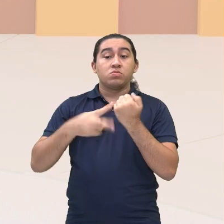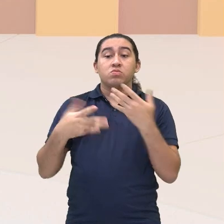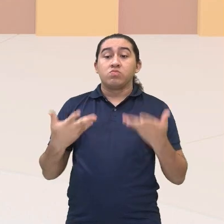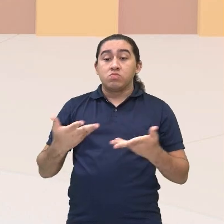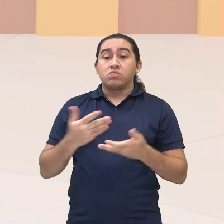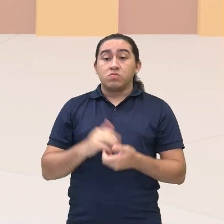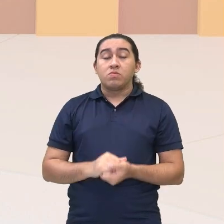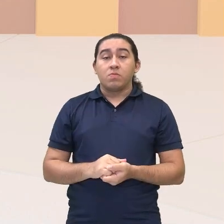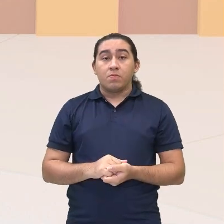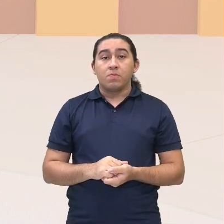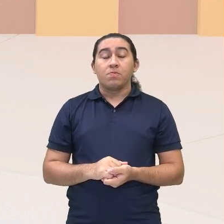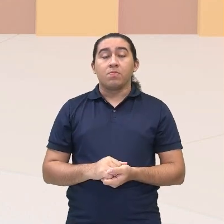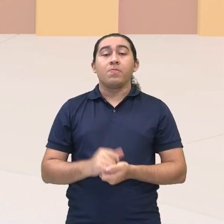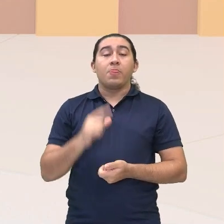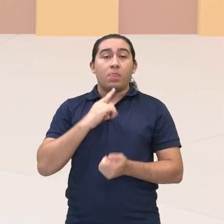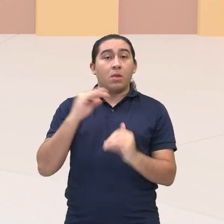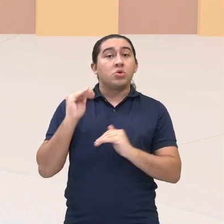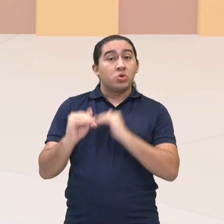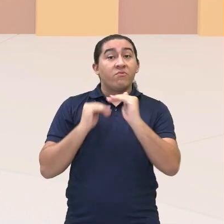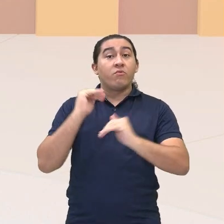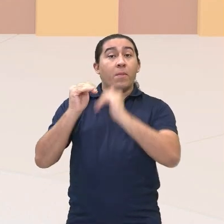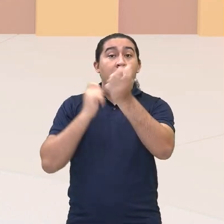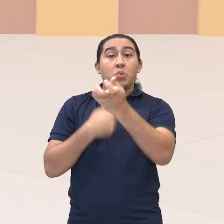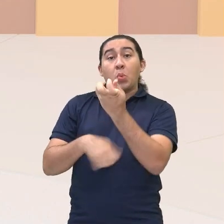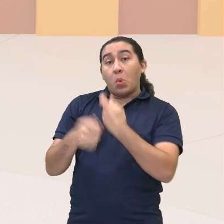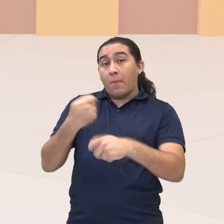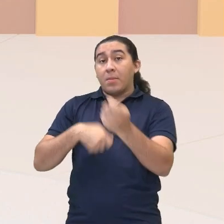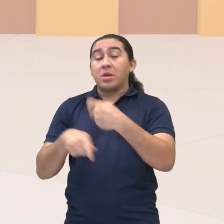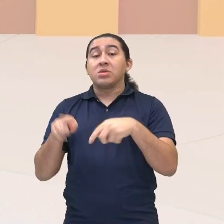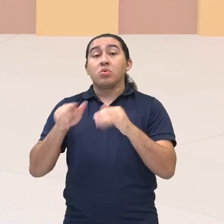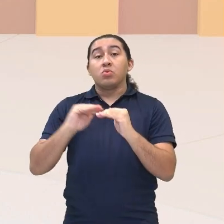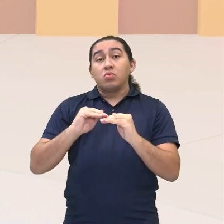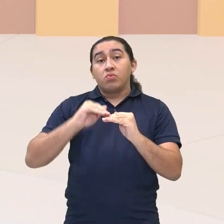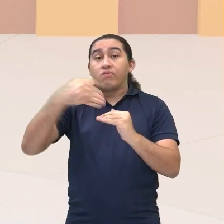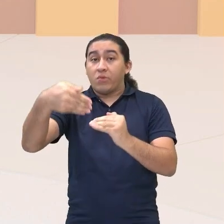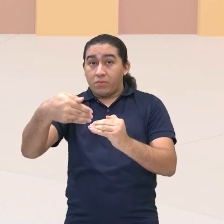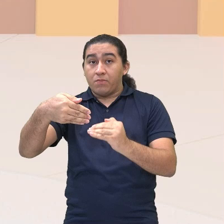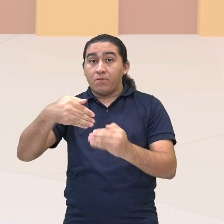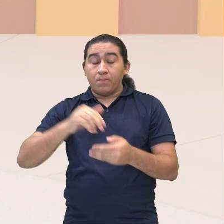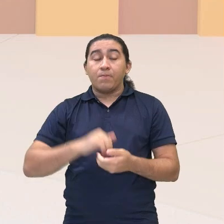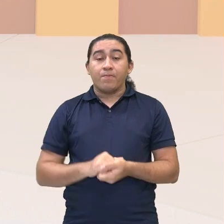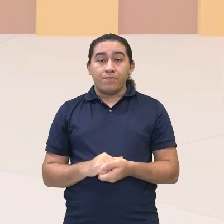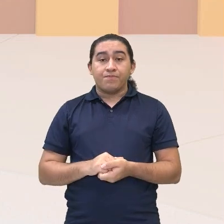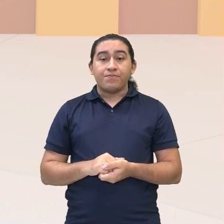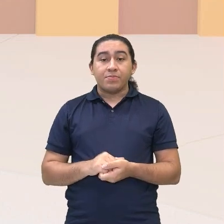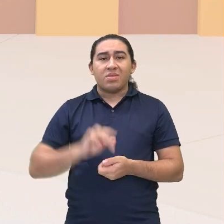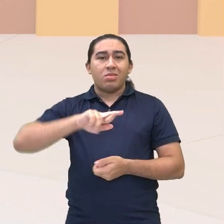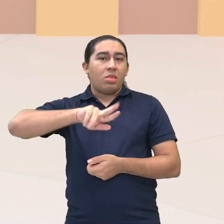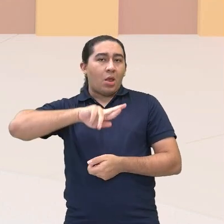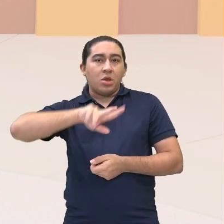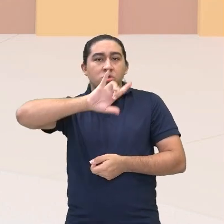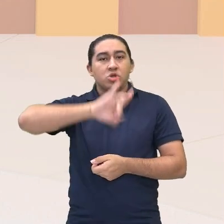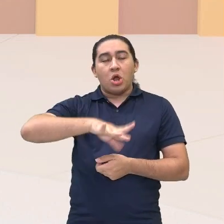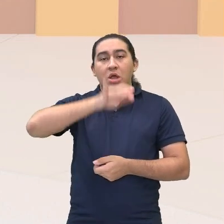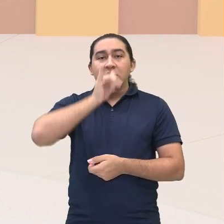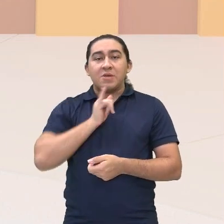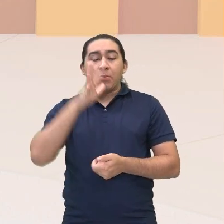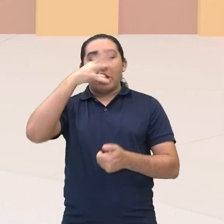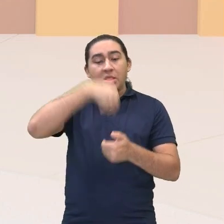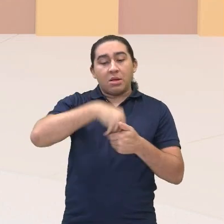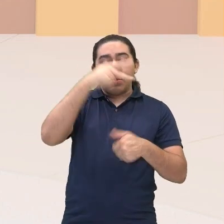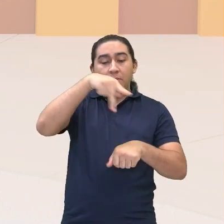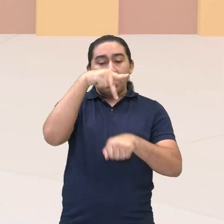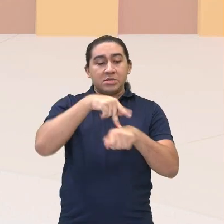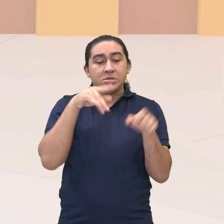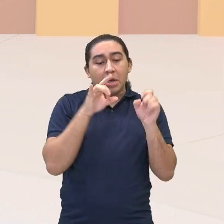gerando o quê? O desenvolvimento do comércio exterior, tá? Não ficando somente ali naquele cantinho.